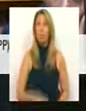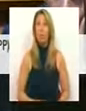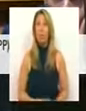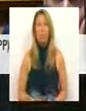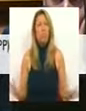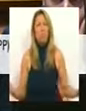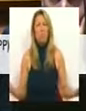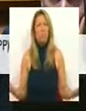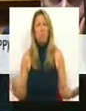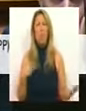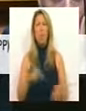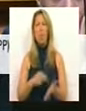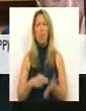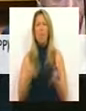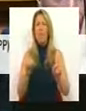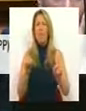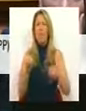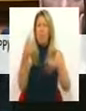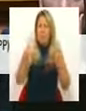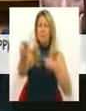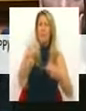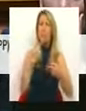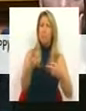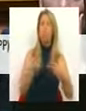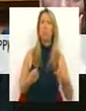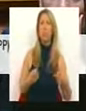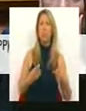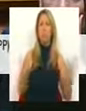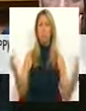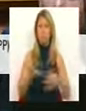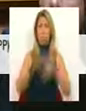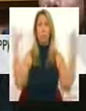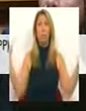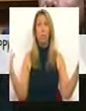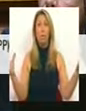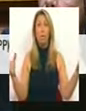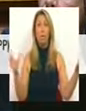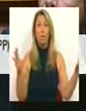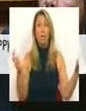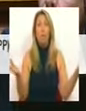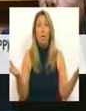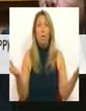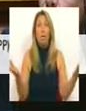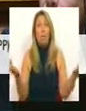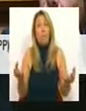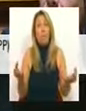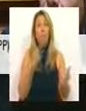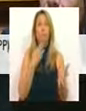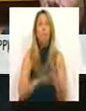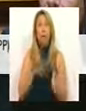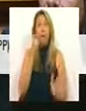não esperava da sua parte uma pergunta tão fora do contexto. Na verdade, quem não